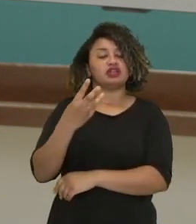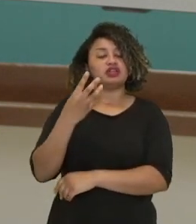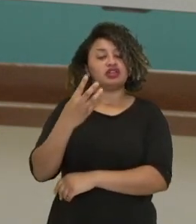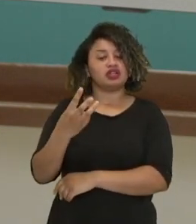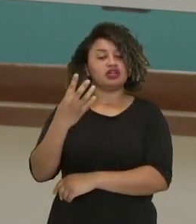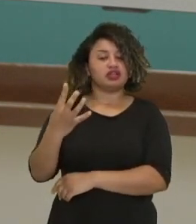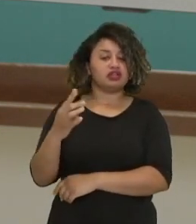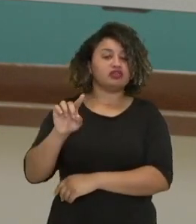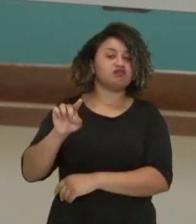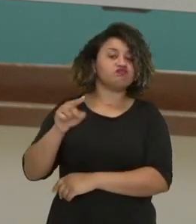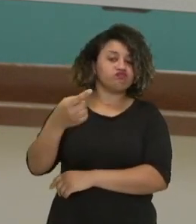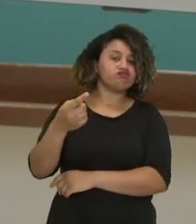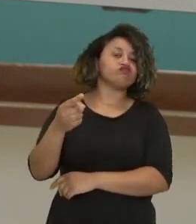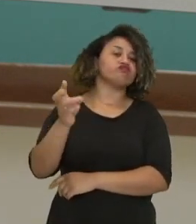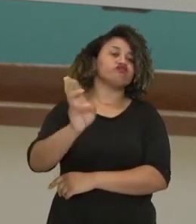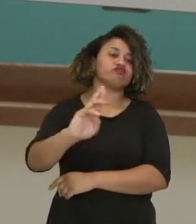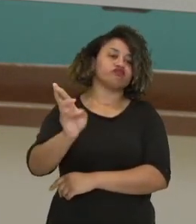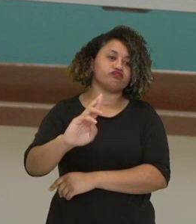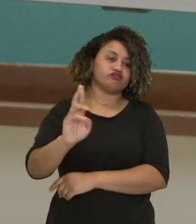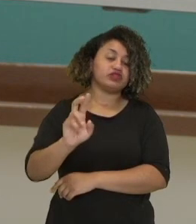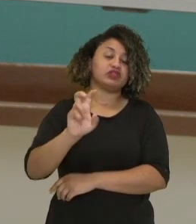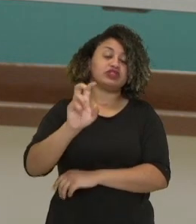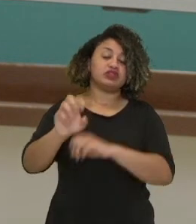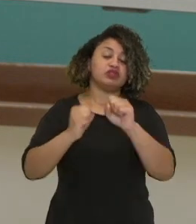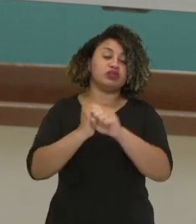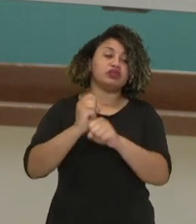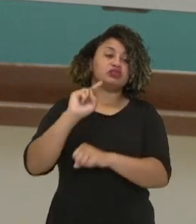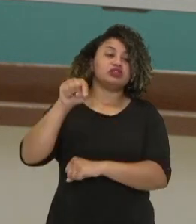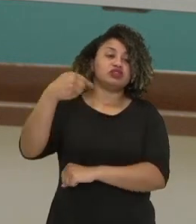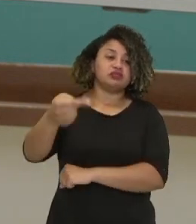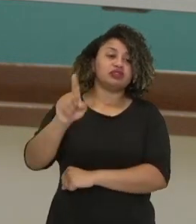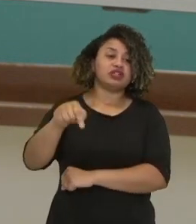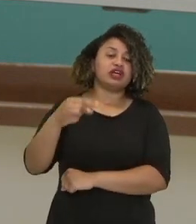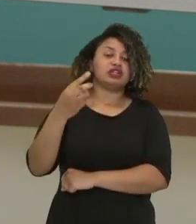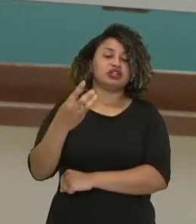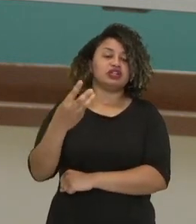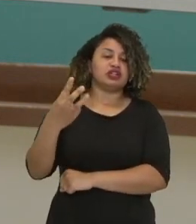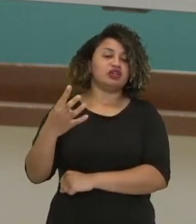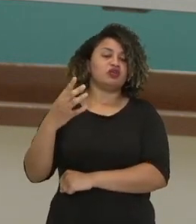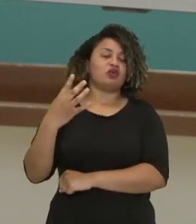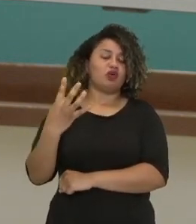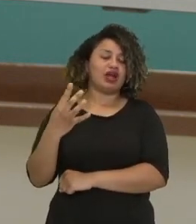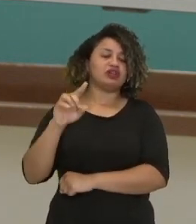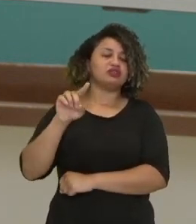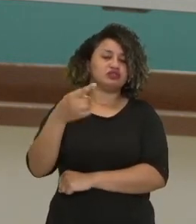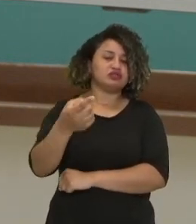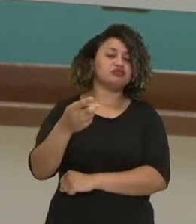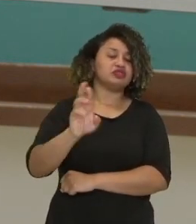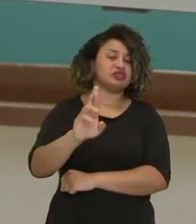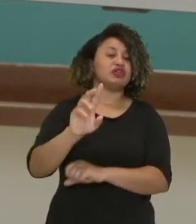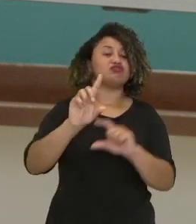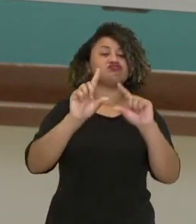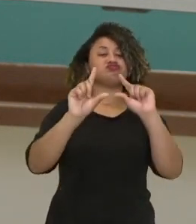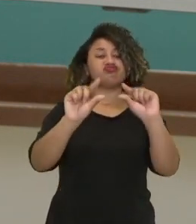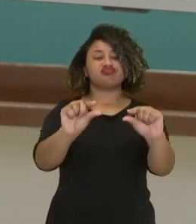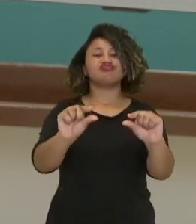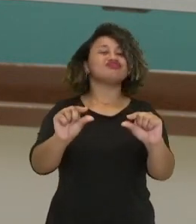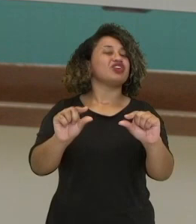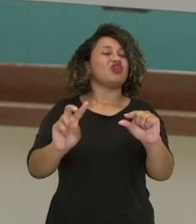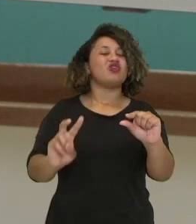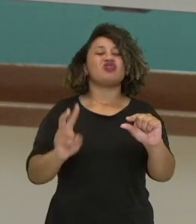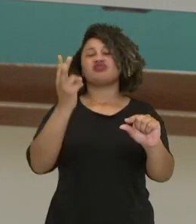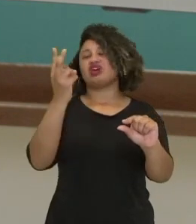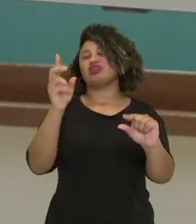carro após 5 anos de uso será 34 mil, né? Foi diminuindo, já teve uma